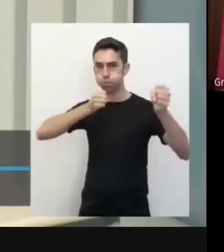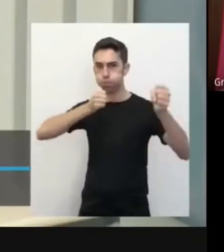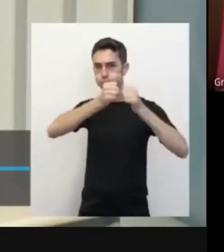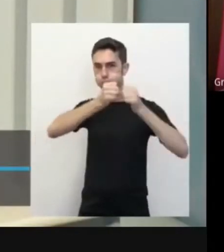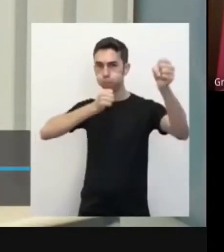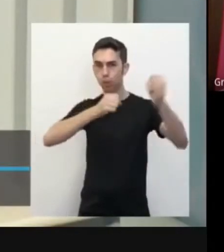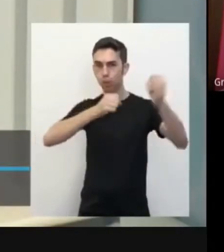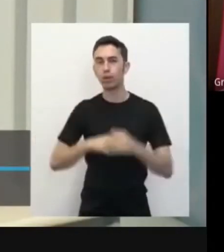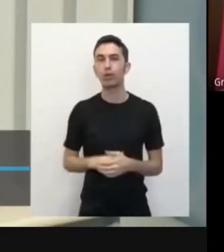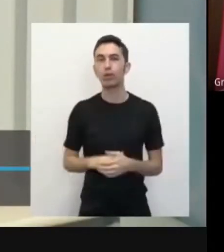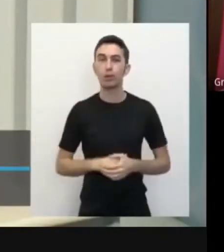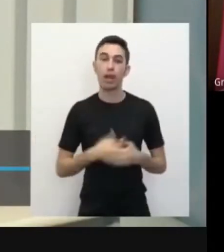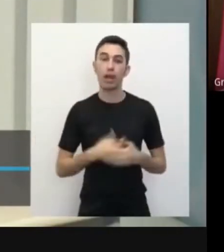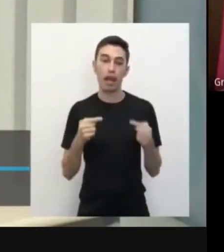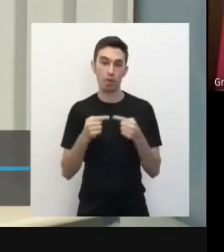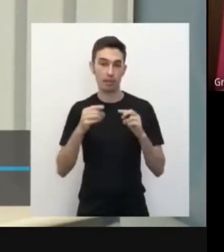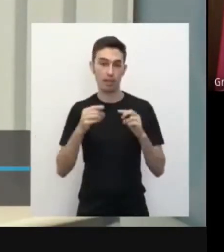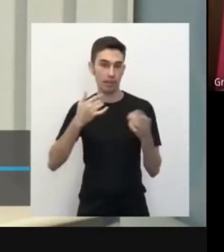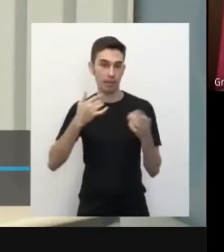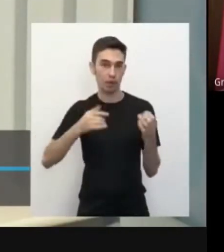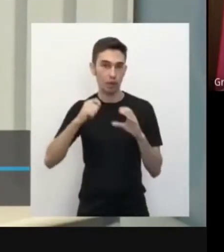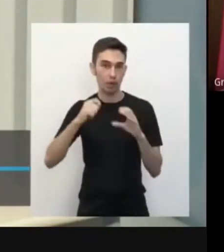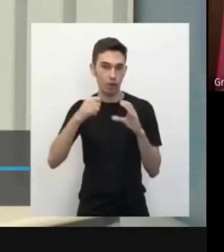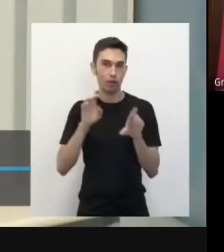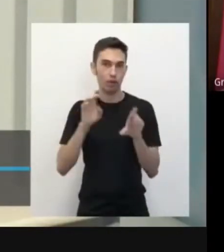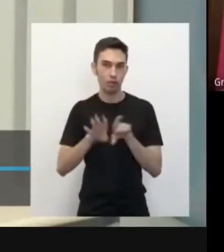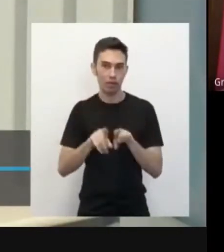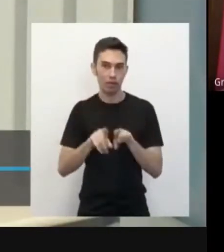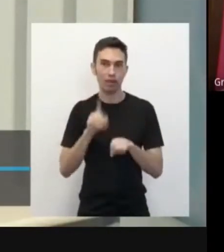aí, de sopro. Espero que vocês gostem.